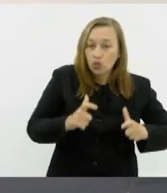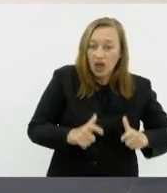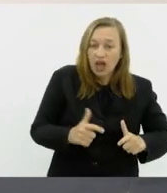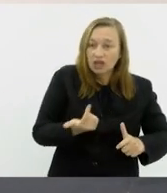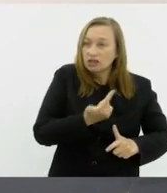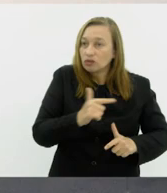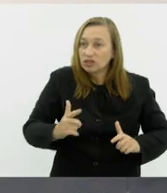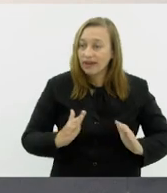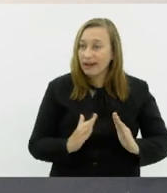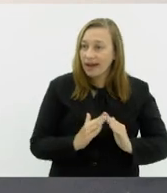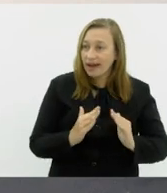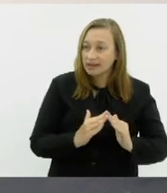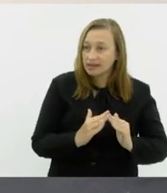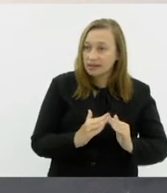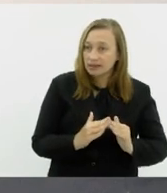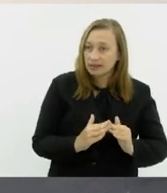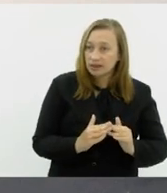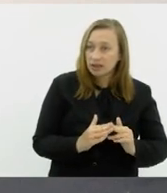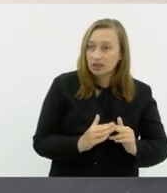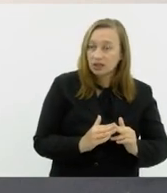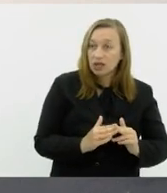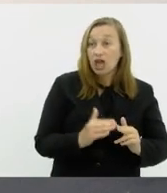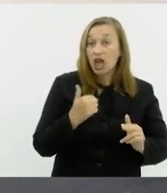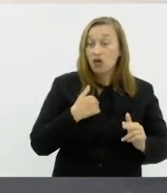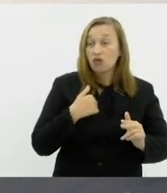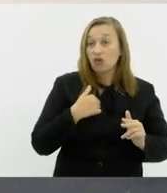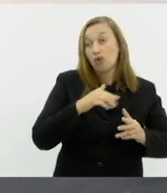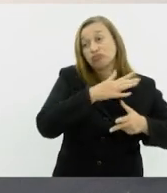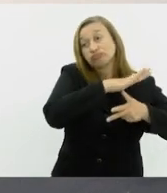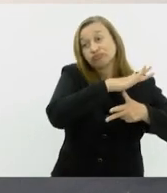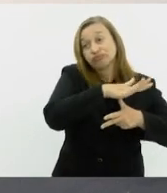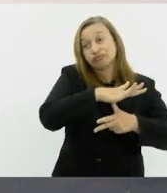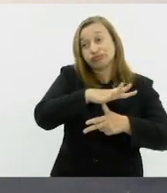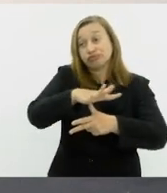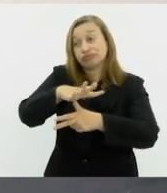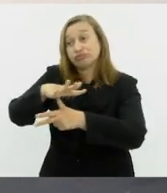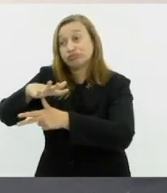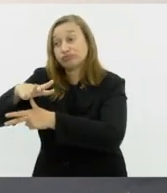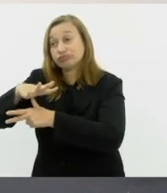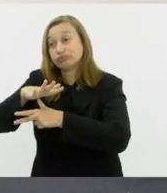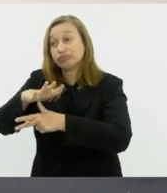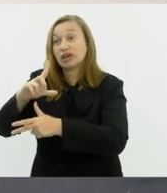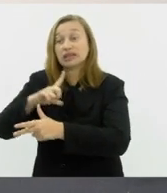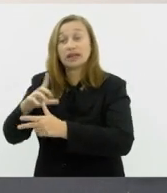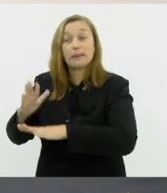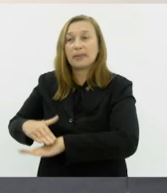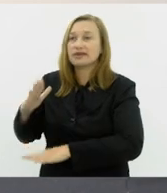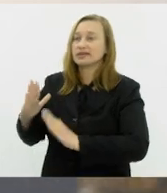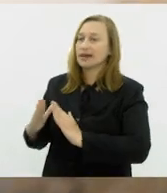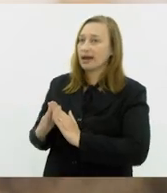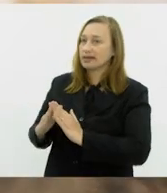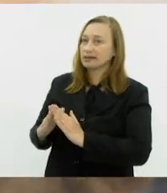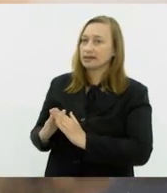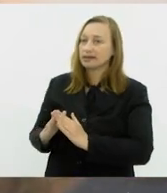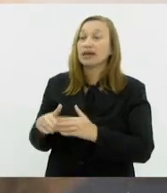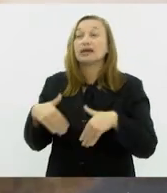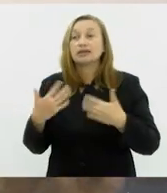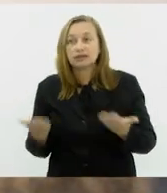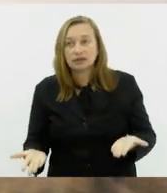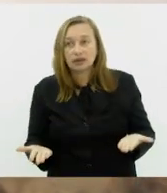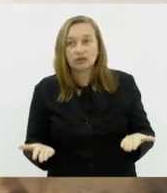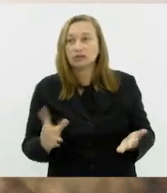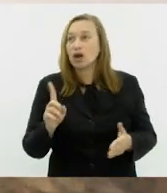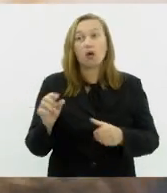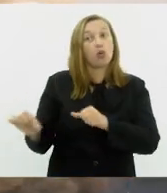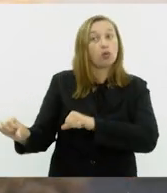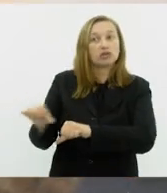tenho população, eu vou começar a passar por onde tem mais população. Então, assim, exatamente, a eliminação, mas é desculpe, não adianta. Brigadeiro, é o contrário. Exemplo,